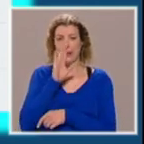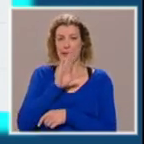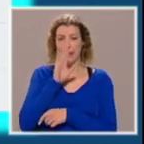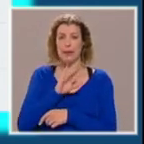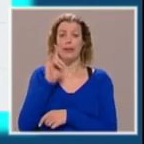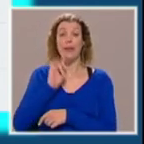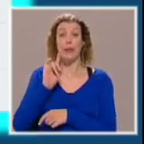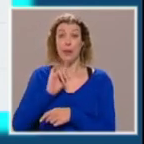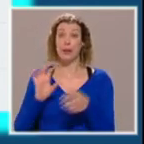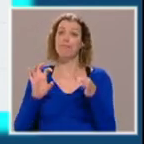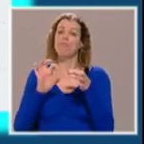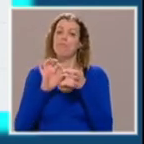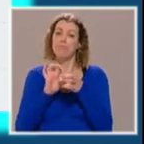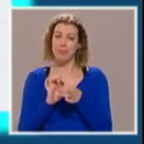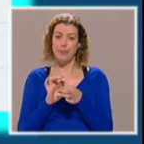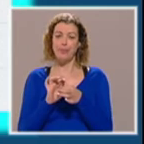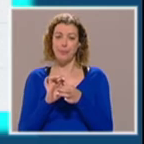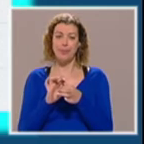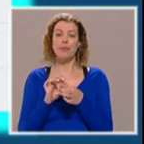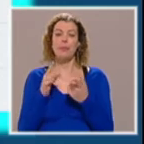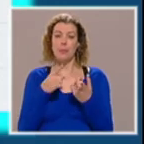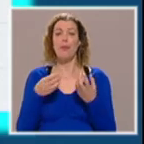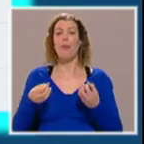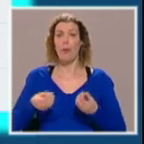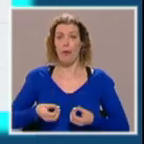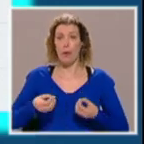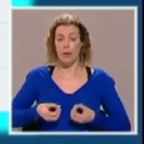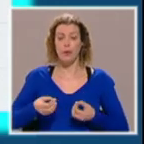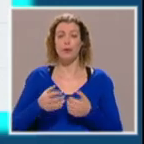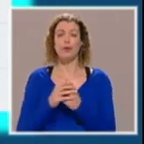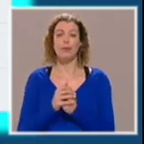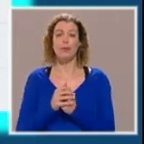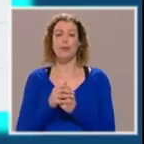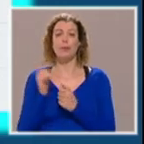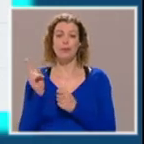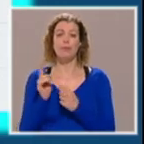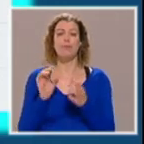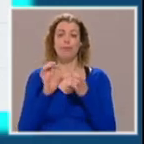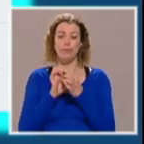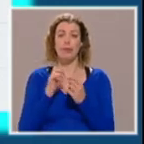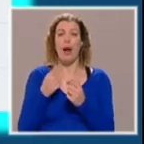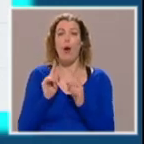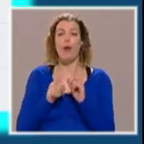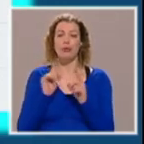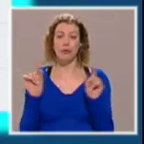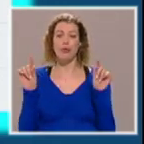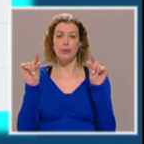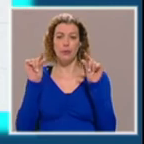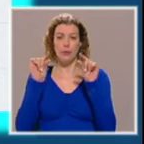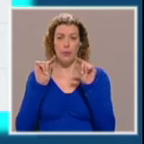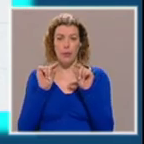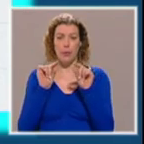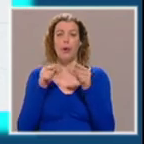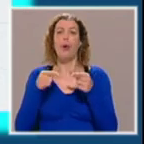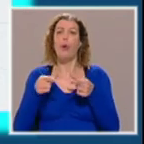sistema reprodutor feminino, como gónadas temos os ovários, como vias genitais, as trompas de